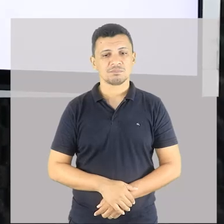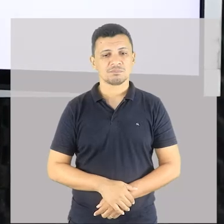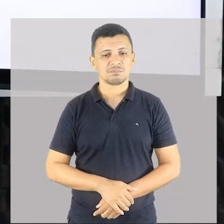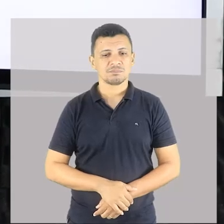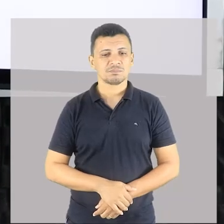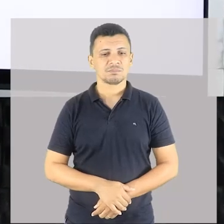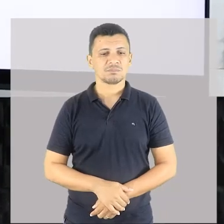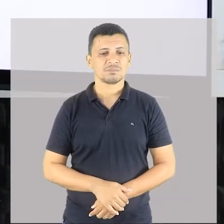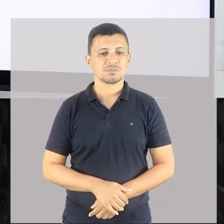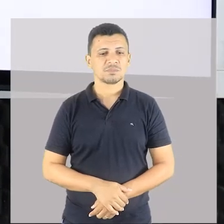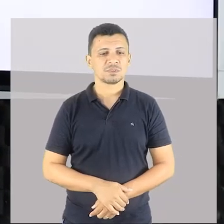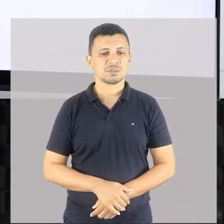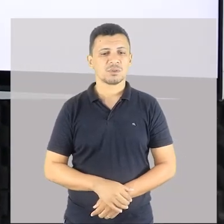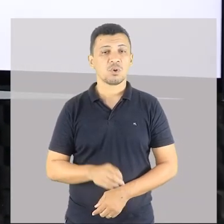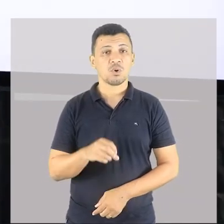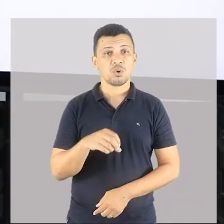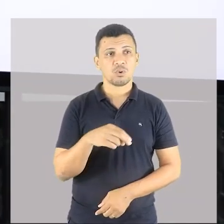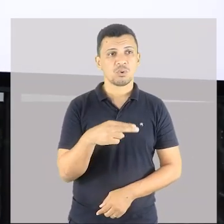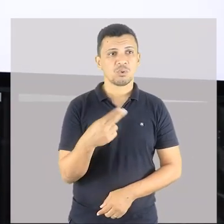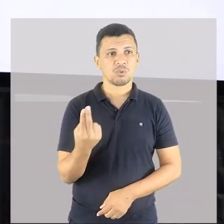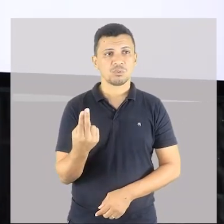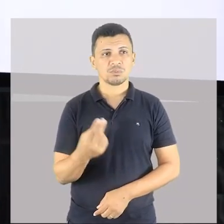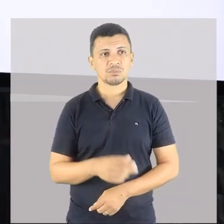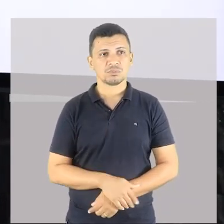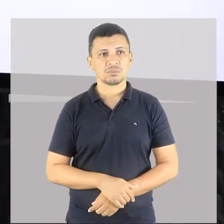a menos 2. Ou esse Czinho aqui, ó,